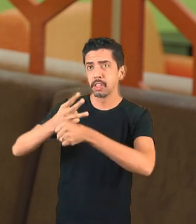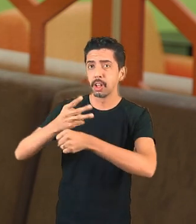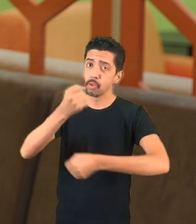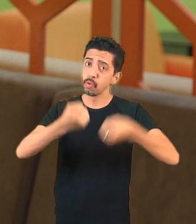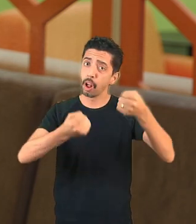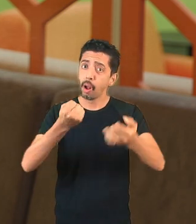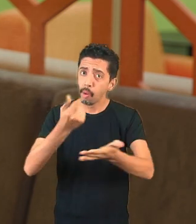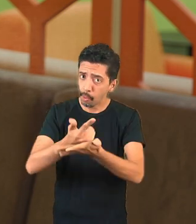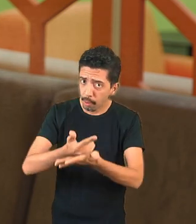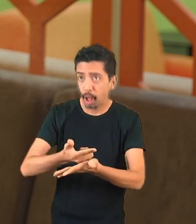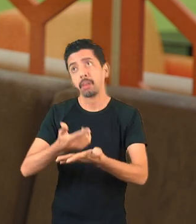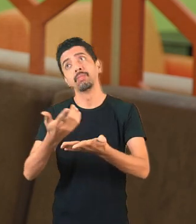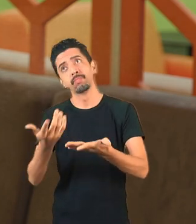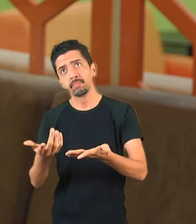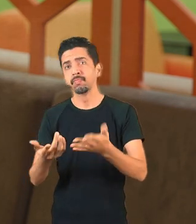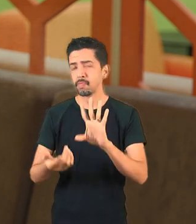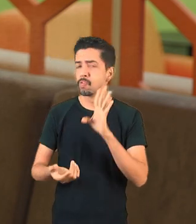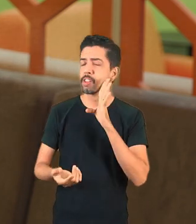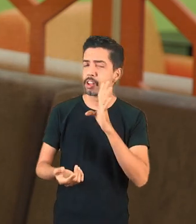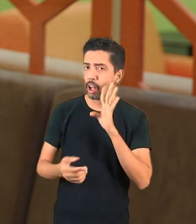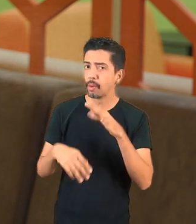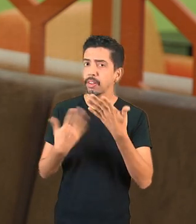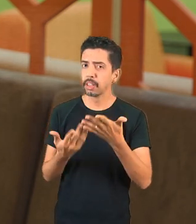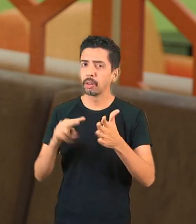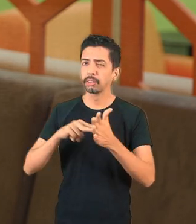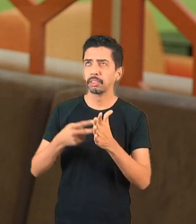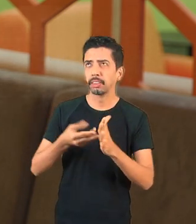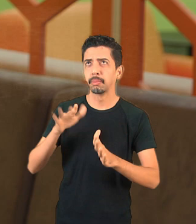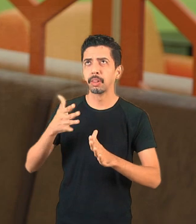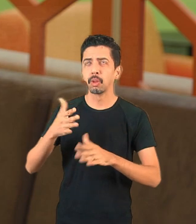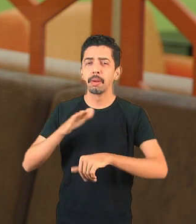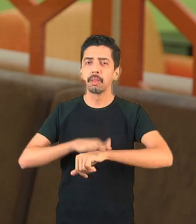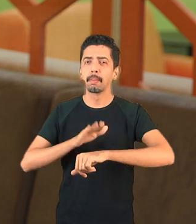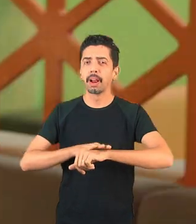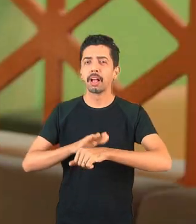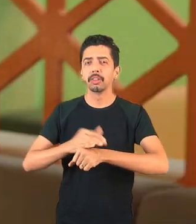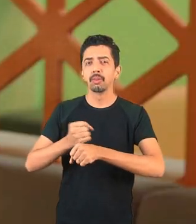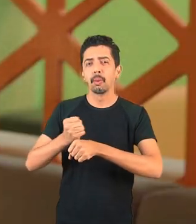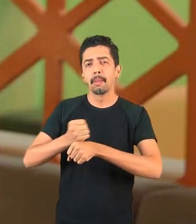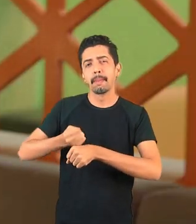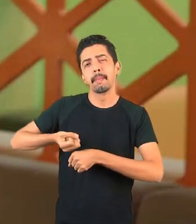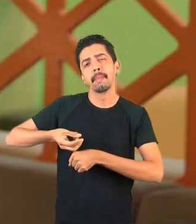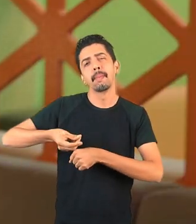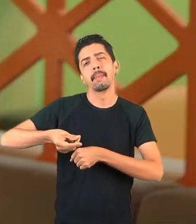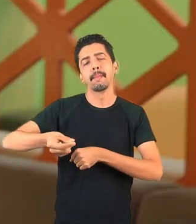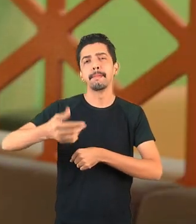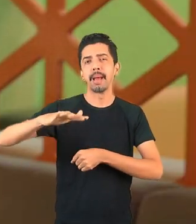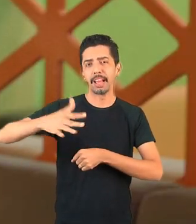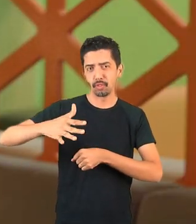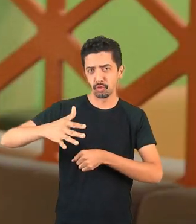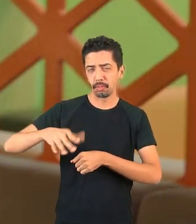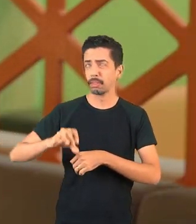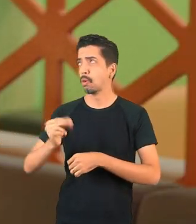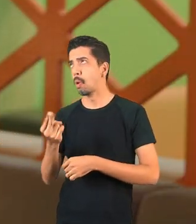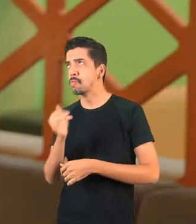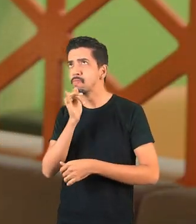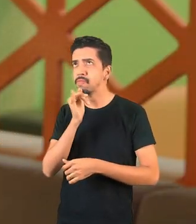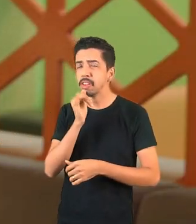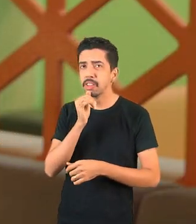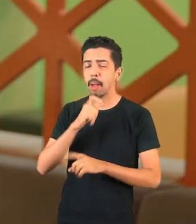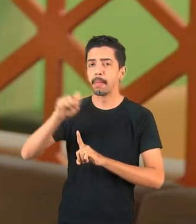daqui 3 anos. Legal, então eu sei que eu estou falando de médio prazo. Estou investindo para viajar com a minha família